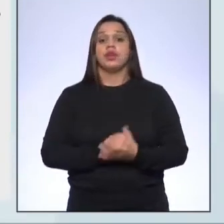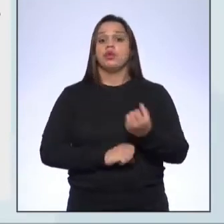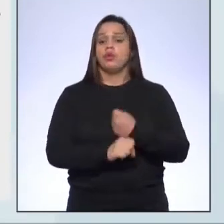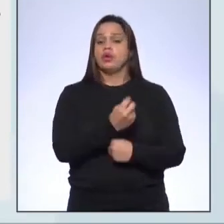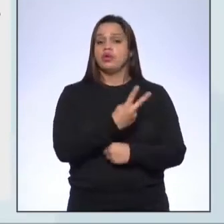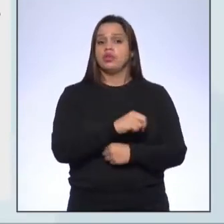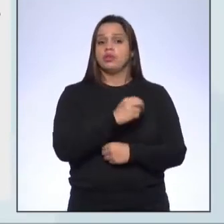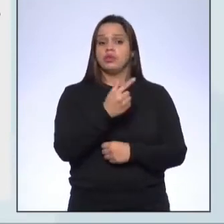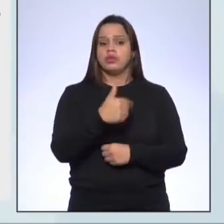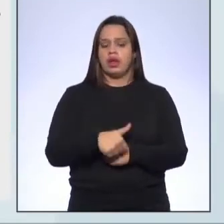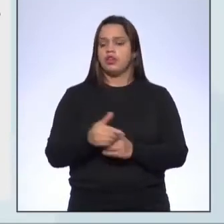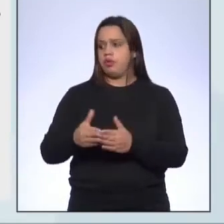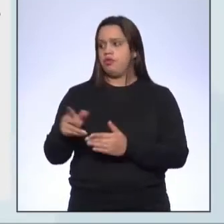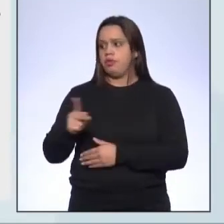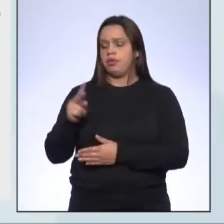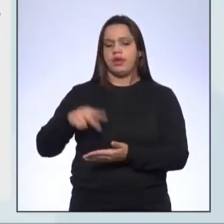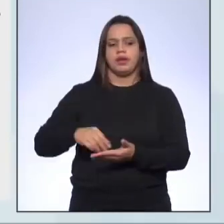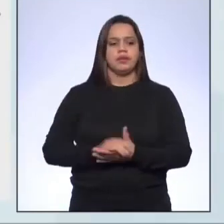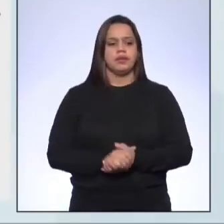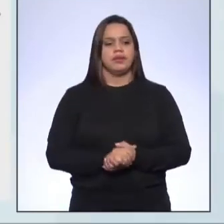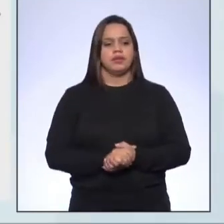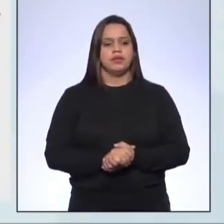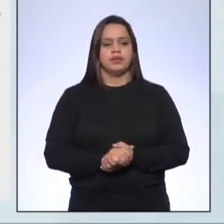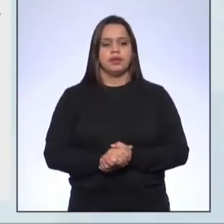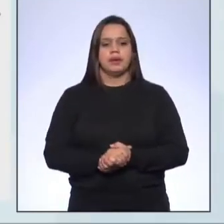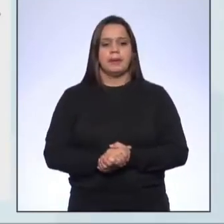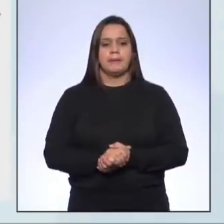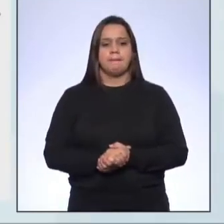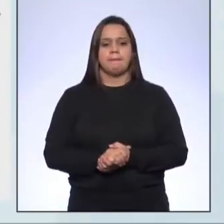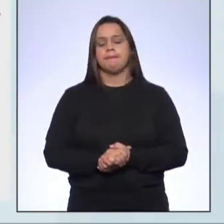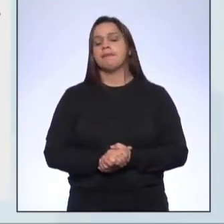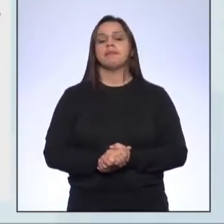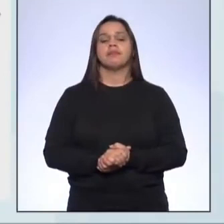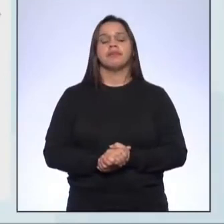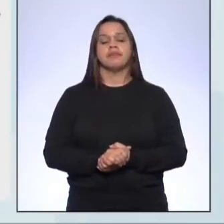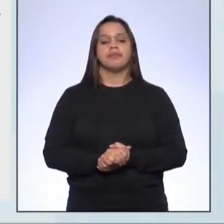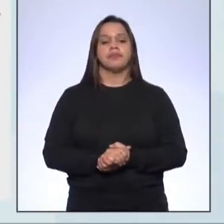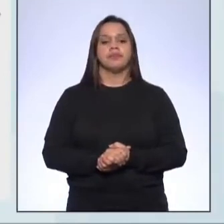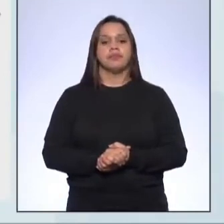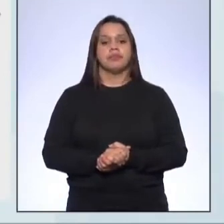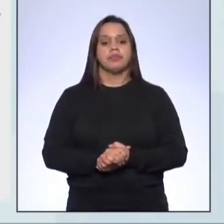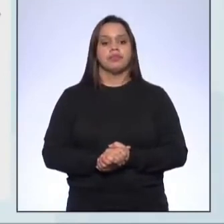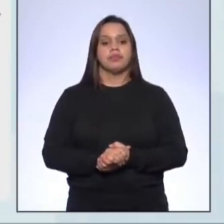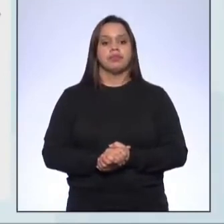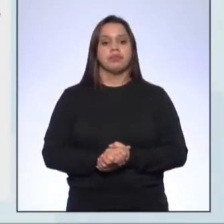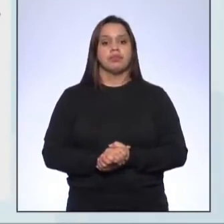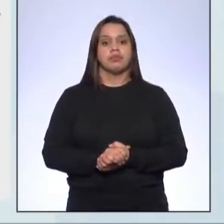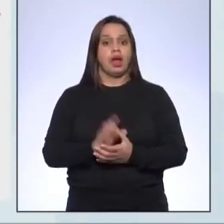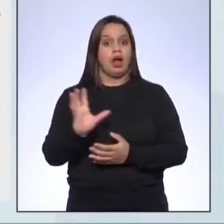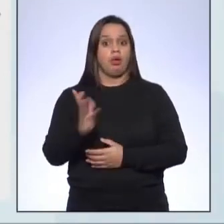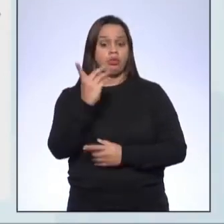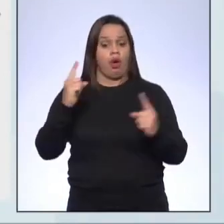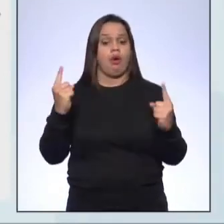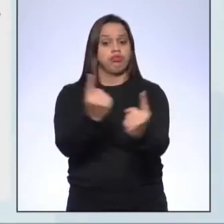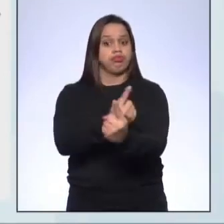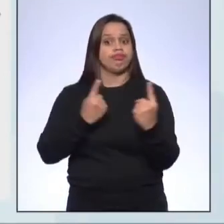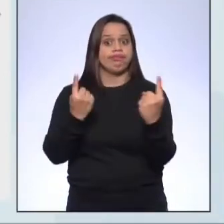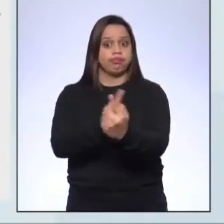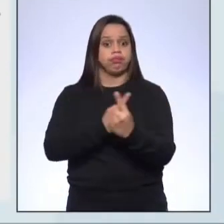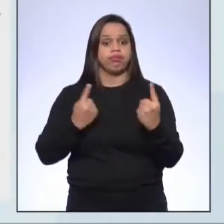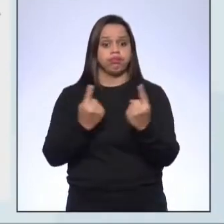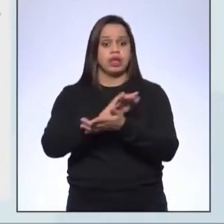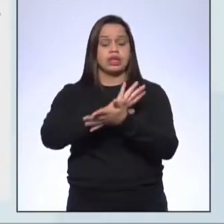2007, teacher. A cyclone destroyed buildings and sank boats. Um ciclone destruiu construções